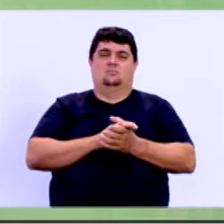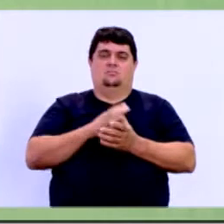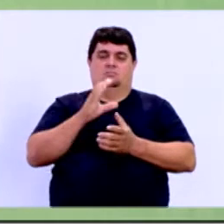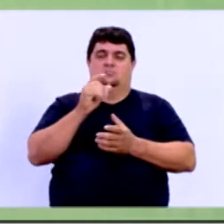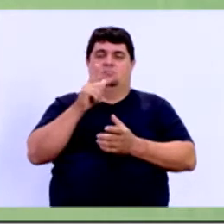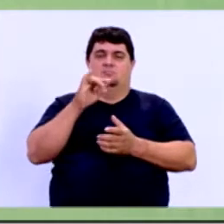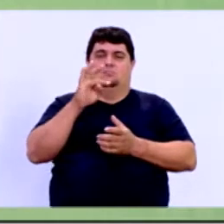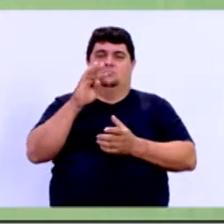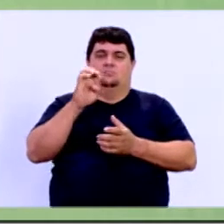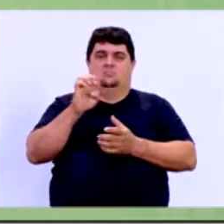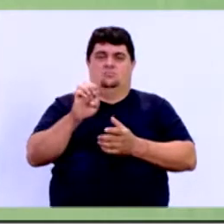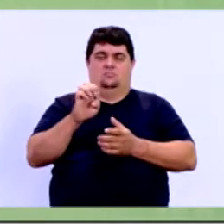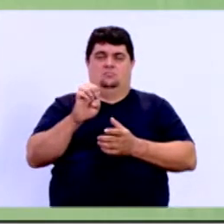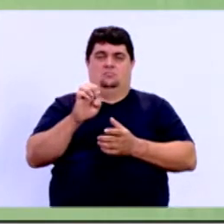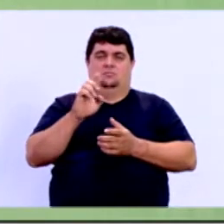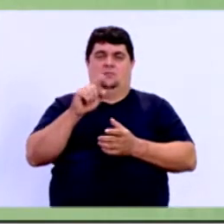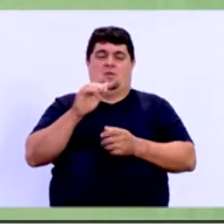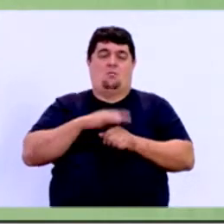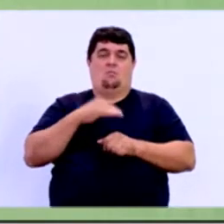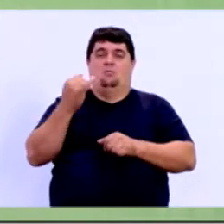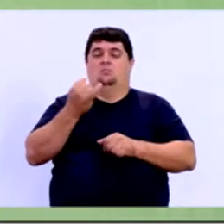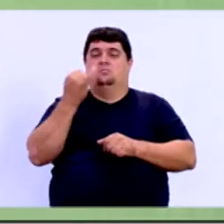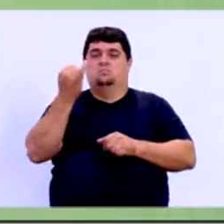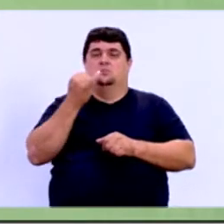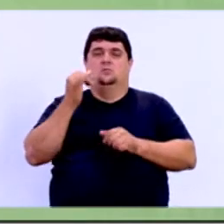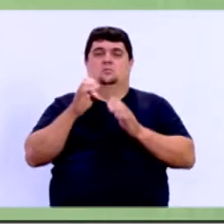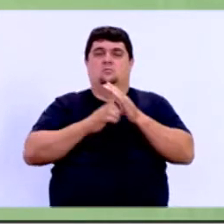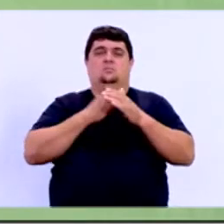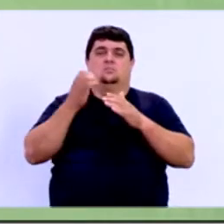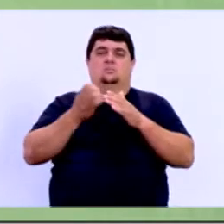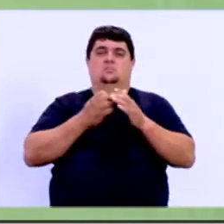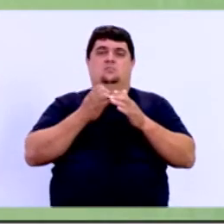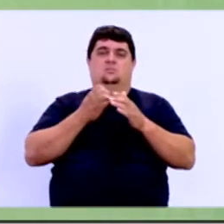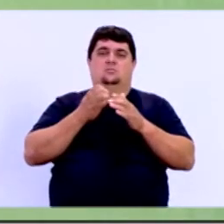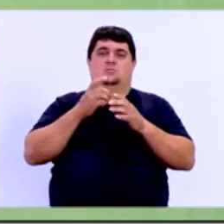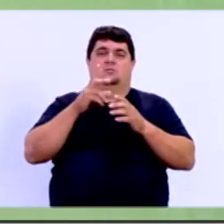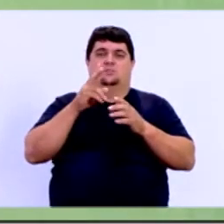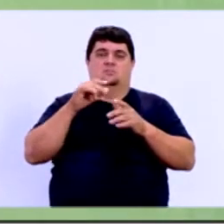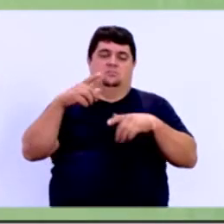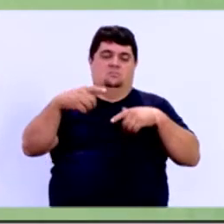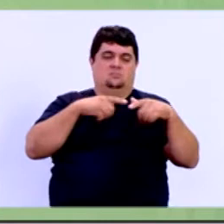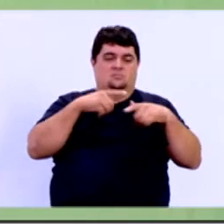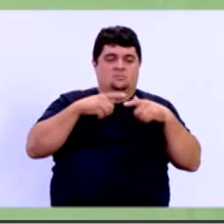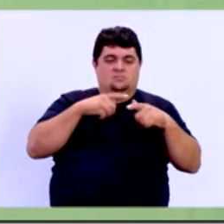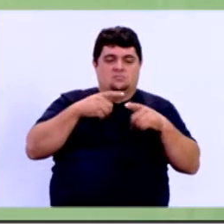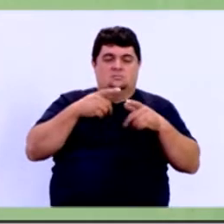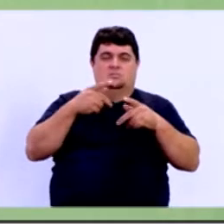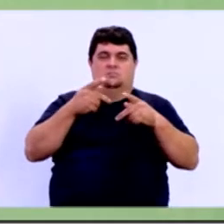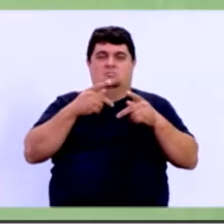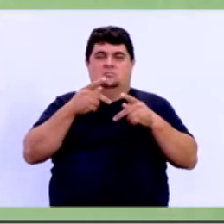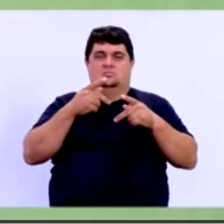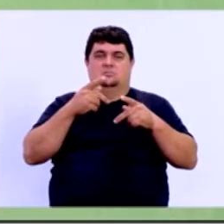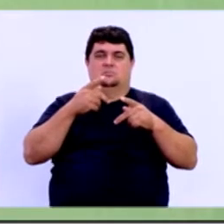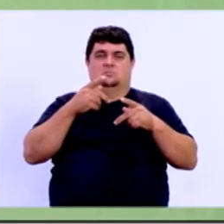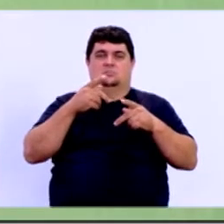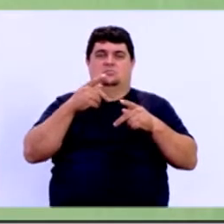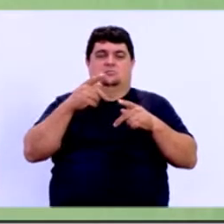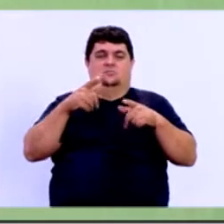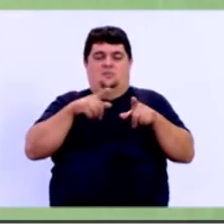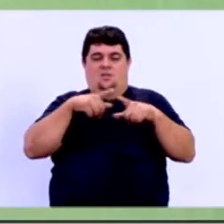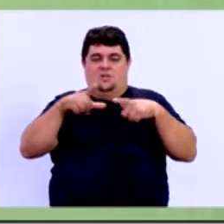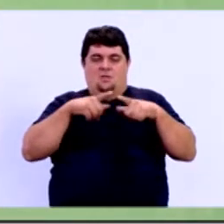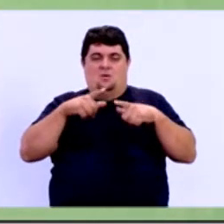cliente é o mais importante da sua empresa. Você tem que trabalhar no seu produto, trabalhar no seu serviço